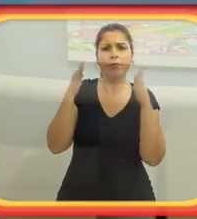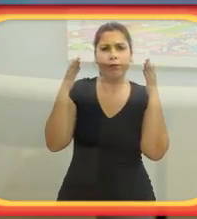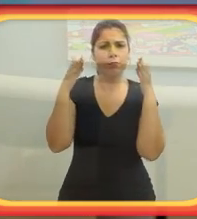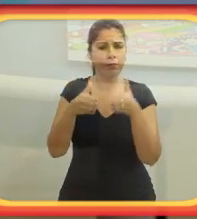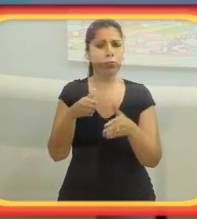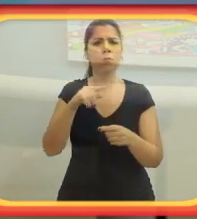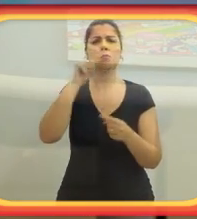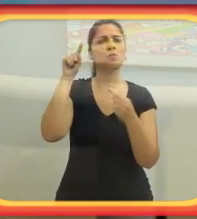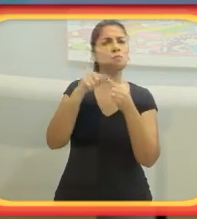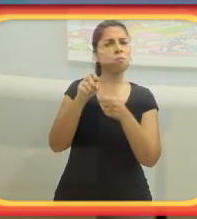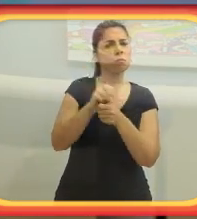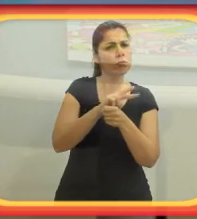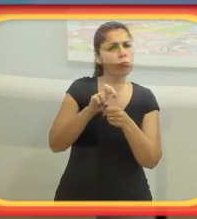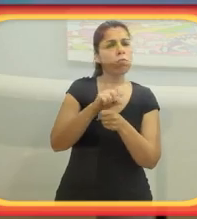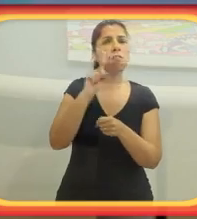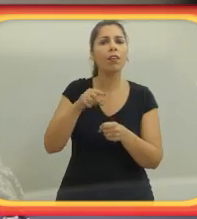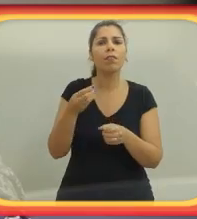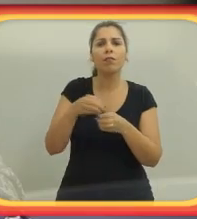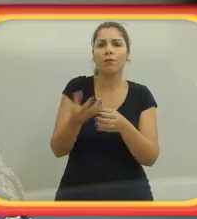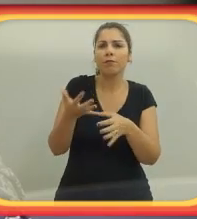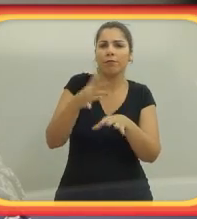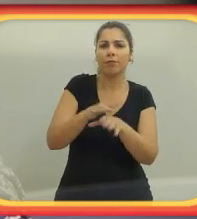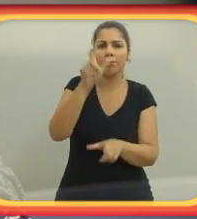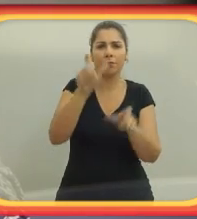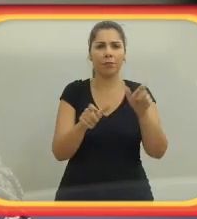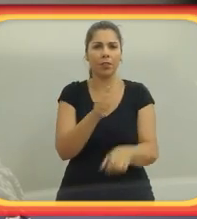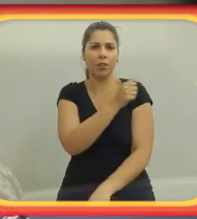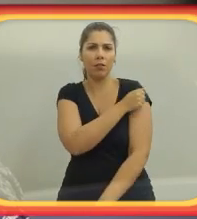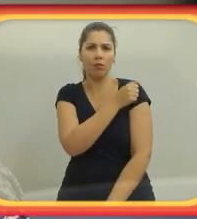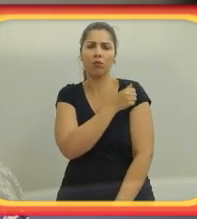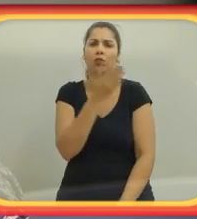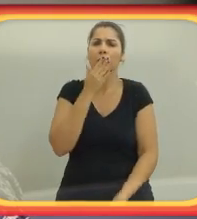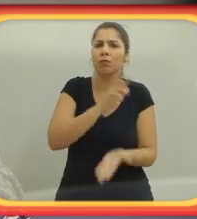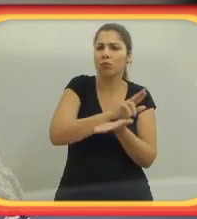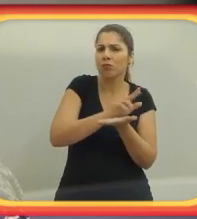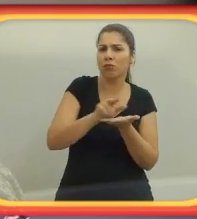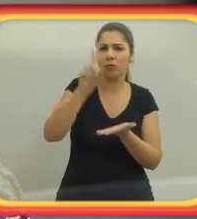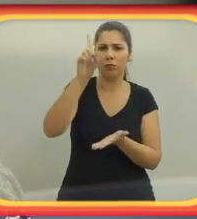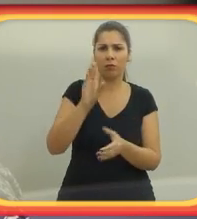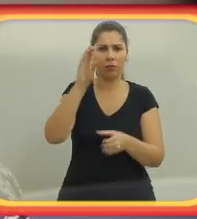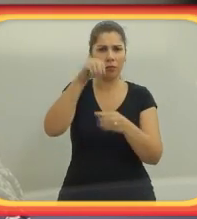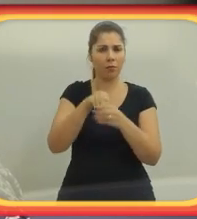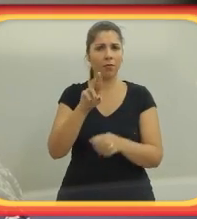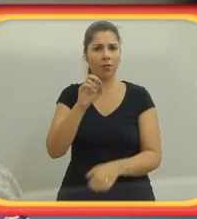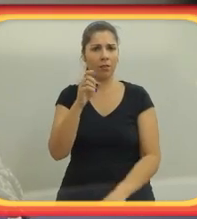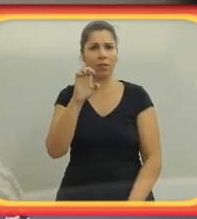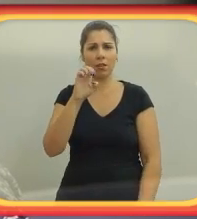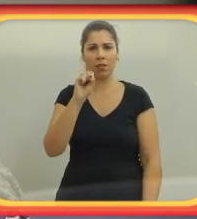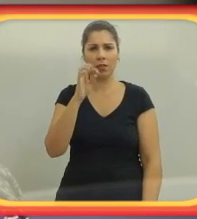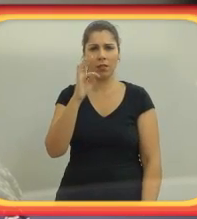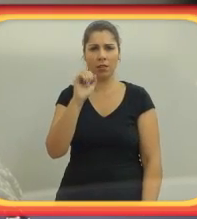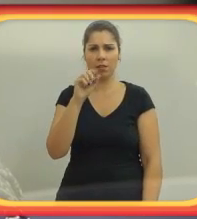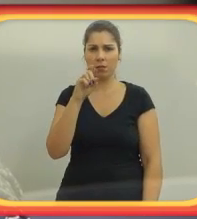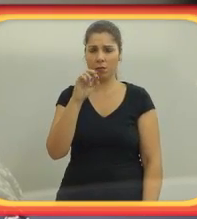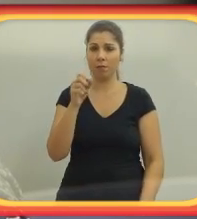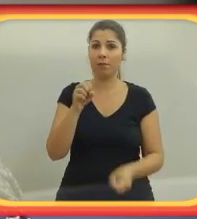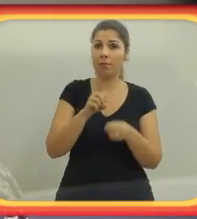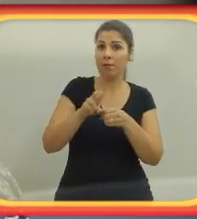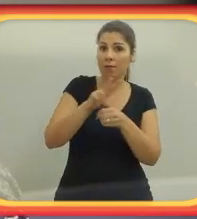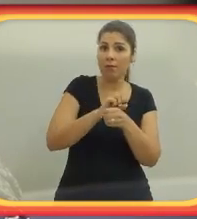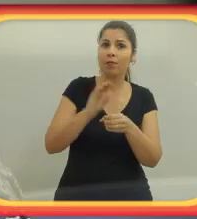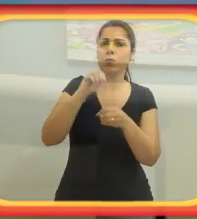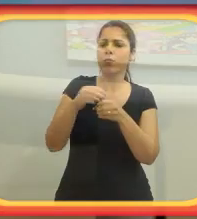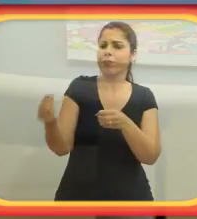de Apoio Pedagógico Especializado. O objetivo do NAPES era fazer a inclusão de todos os alunos com algum tipo de deficiência na